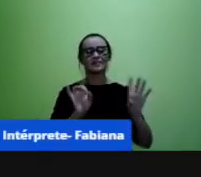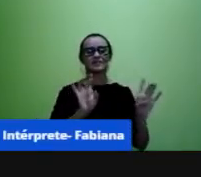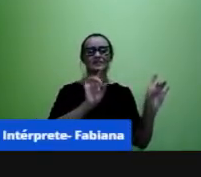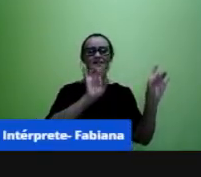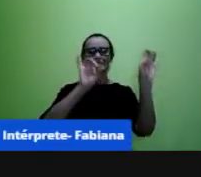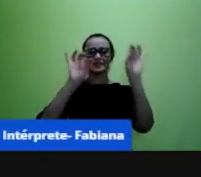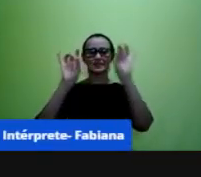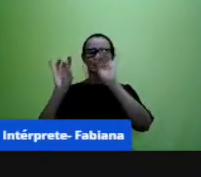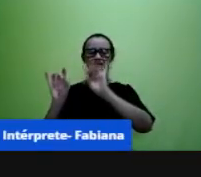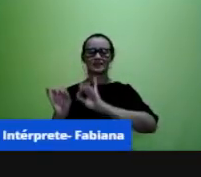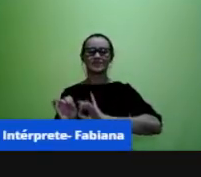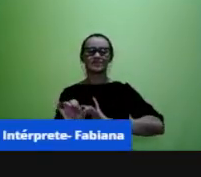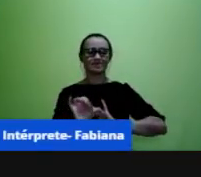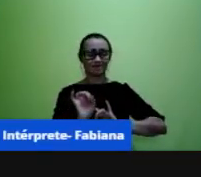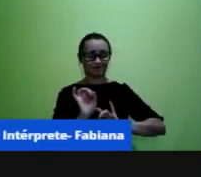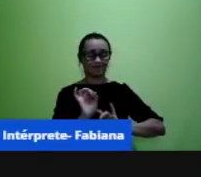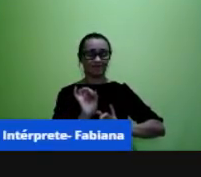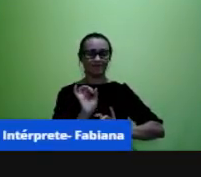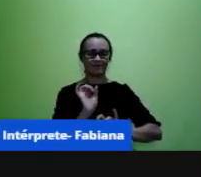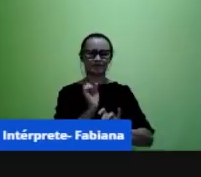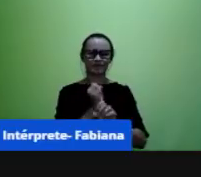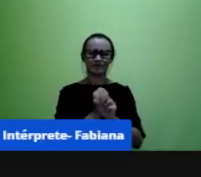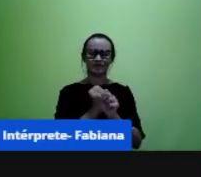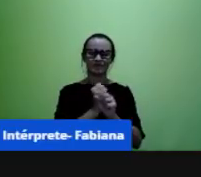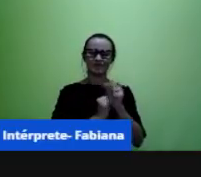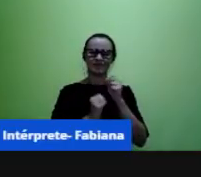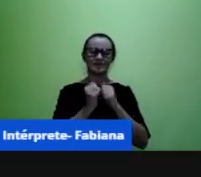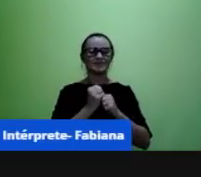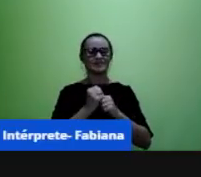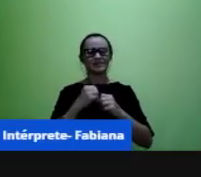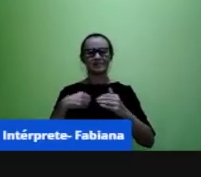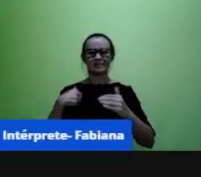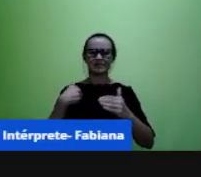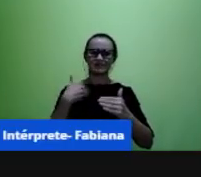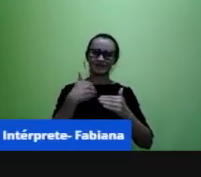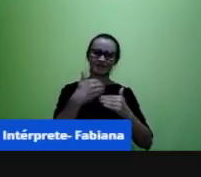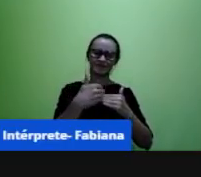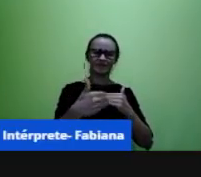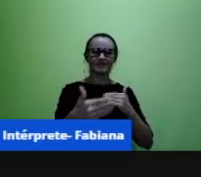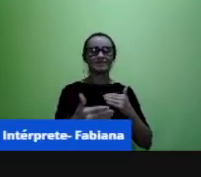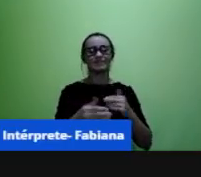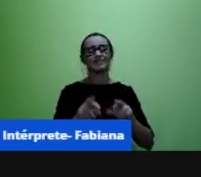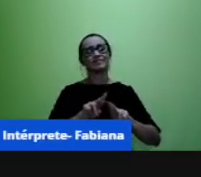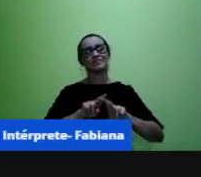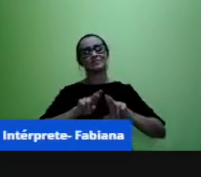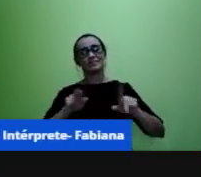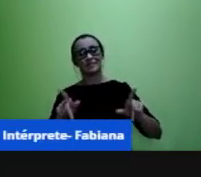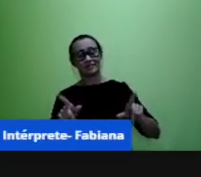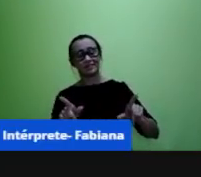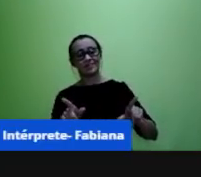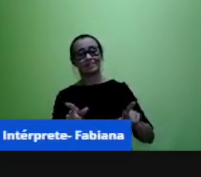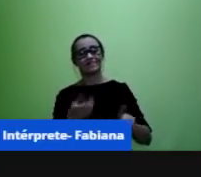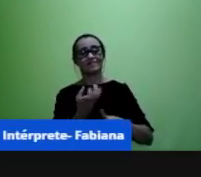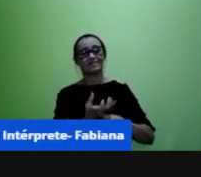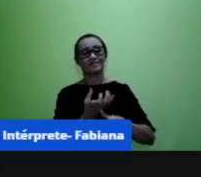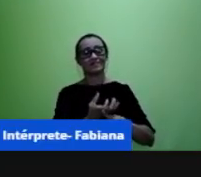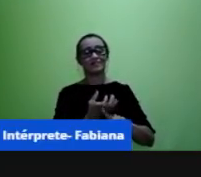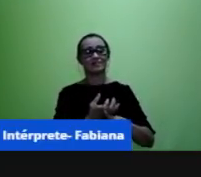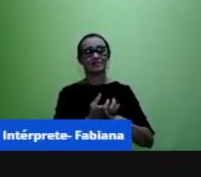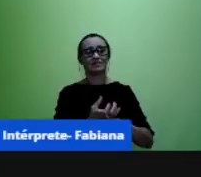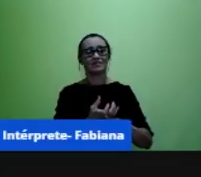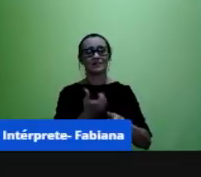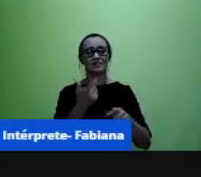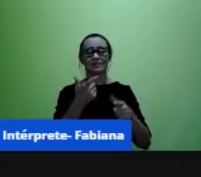365 dias de atuação online. Diferente das demais disciplinas, nós perdemos muito sem a nossa atuação